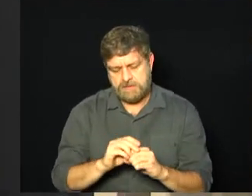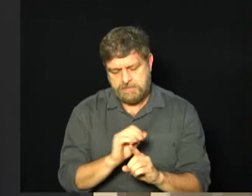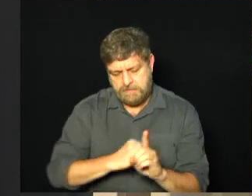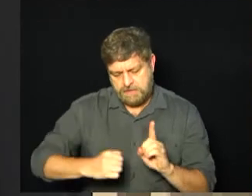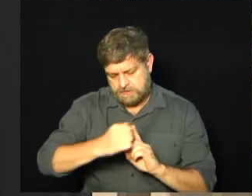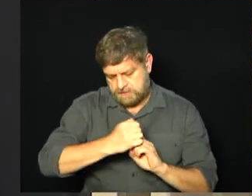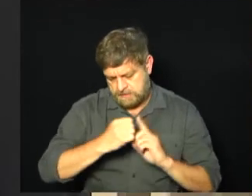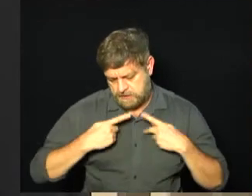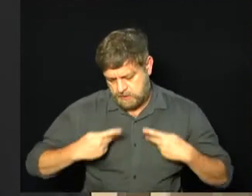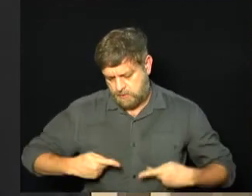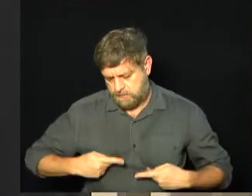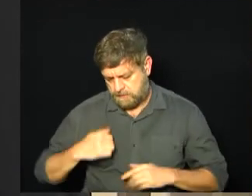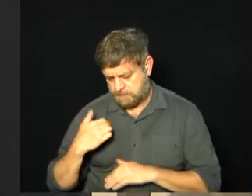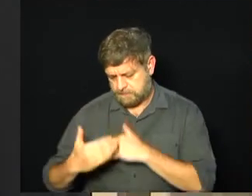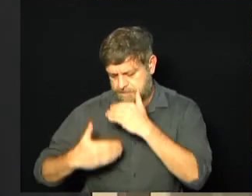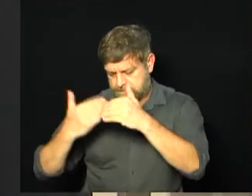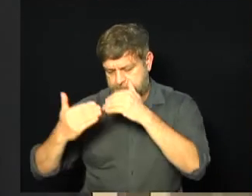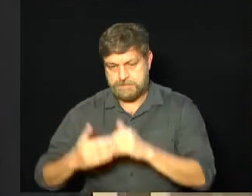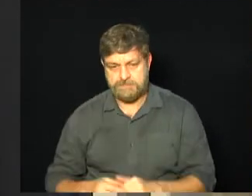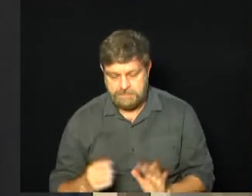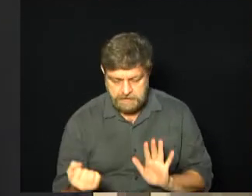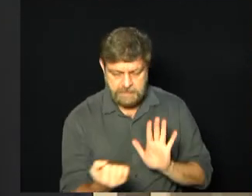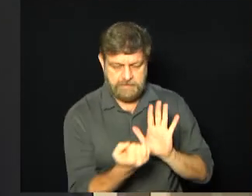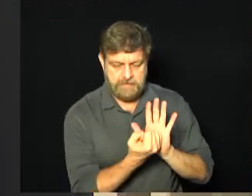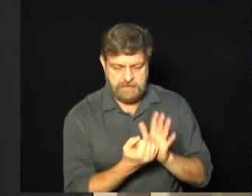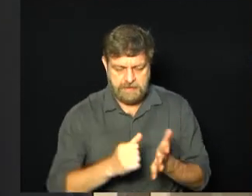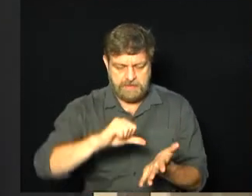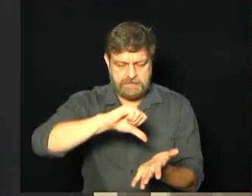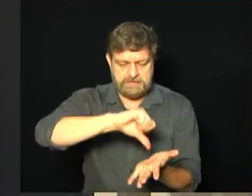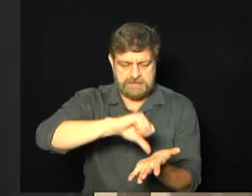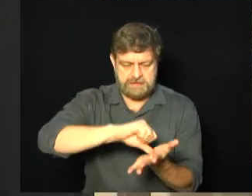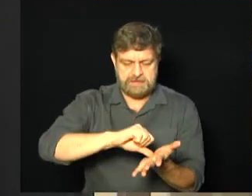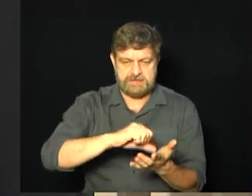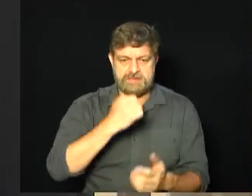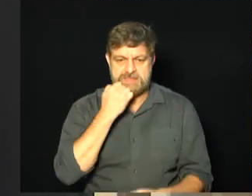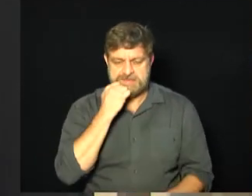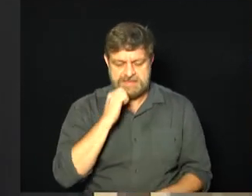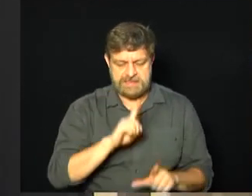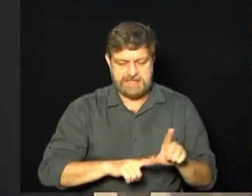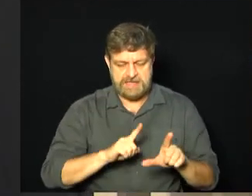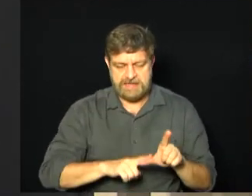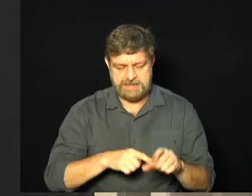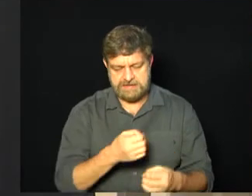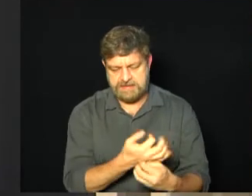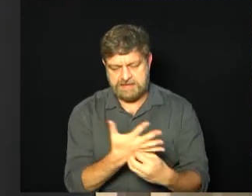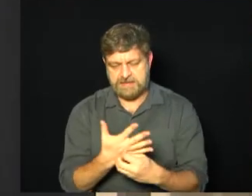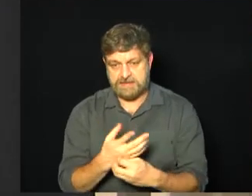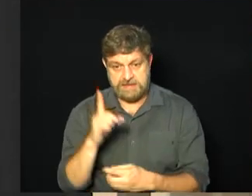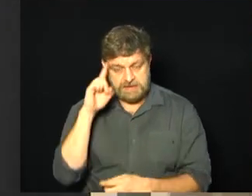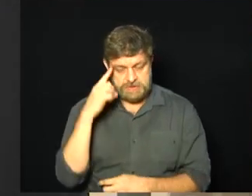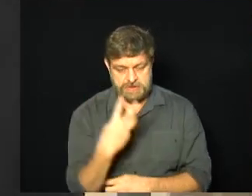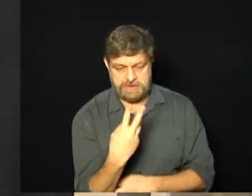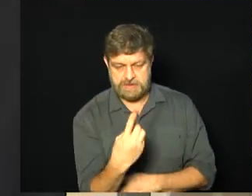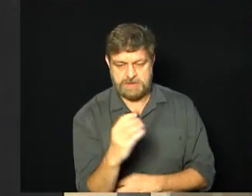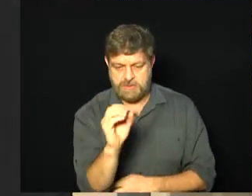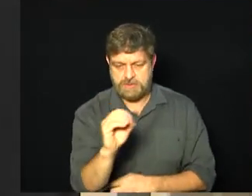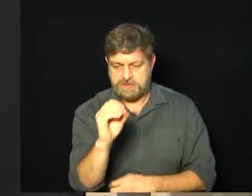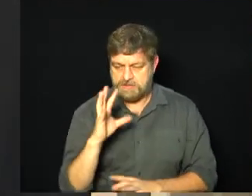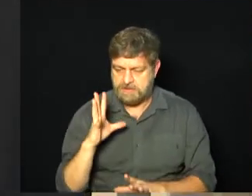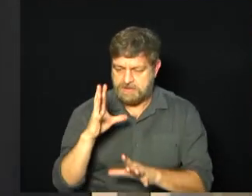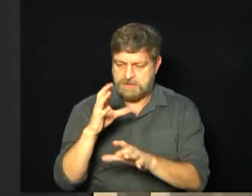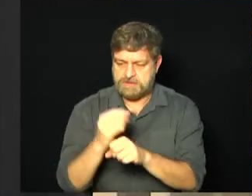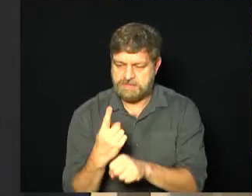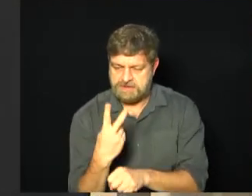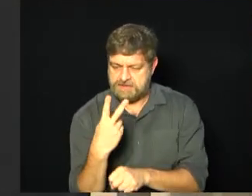isso que simboliza o Centro de Ciências, Letras e Artes, e é por isso que ele completa, dia 31, 120 anos.